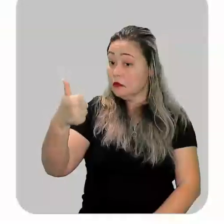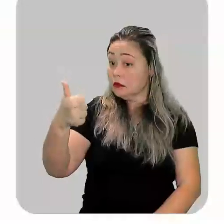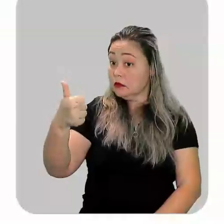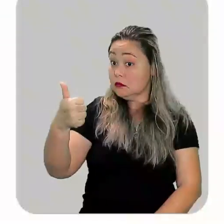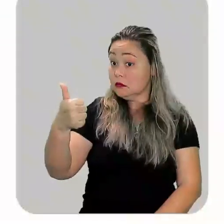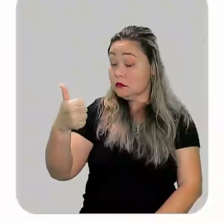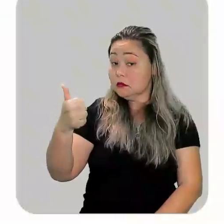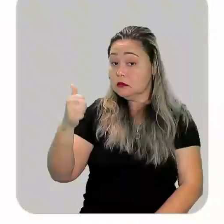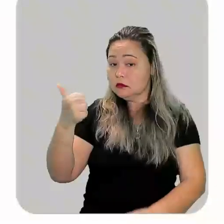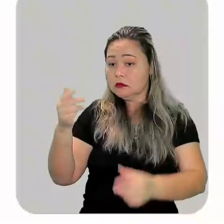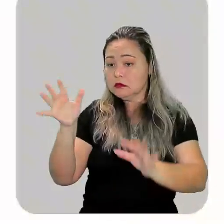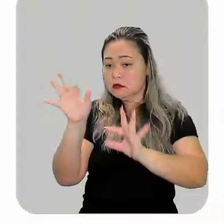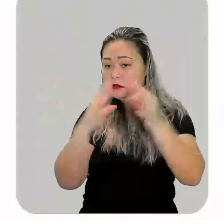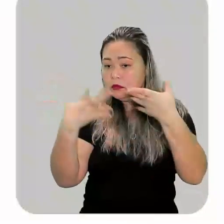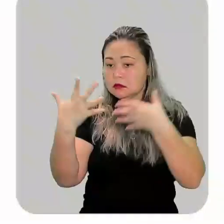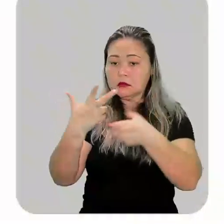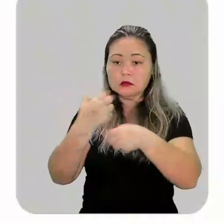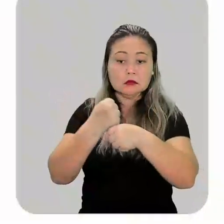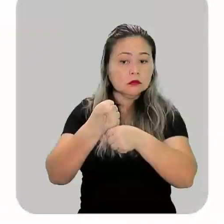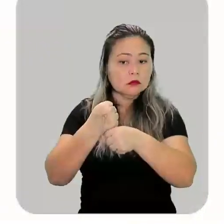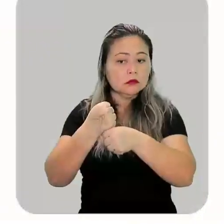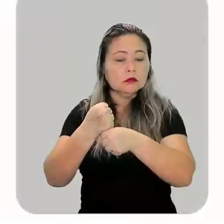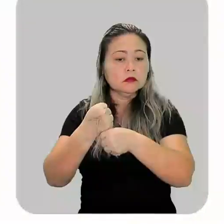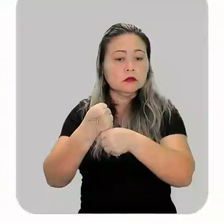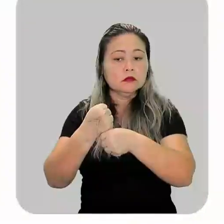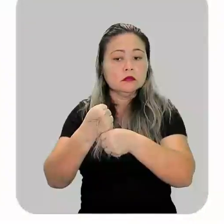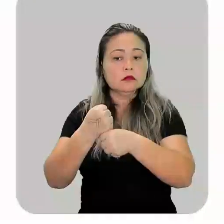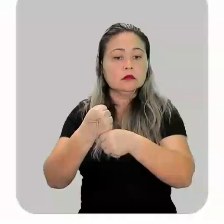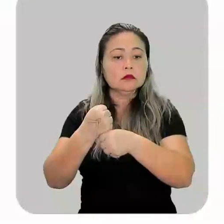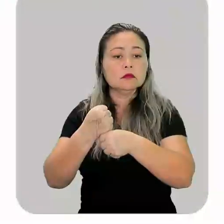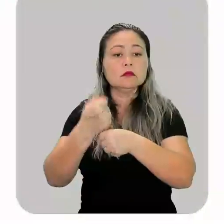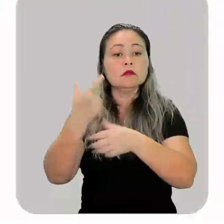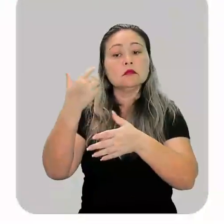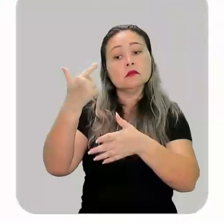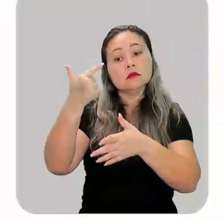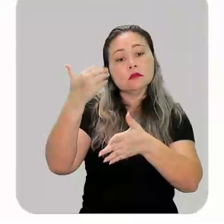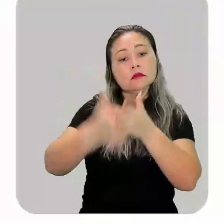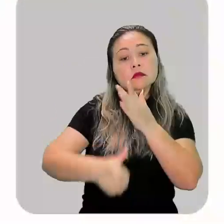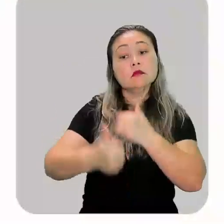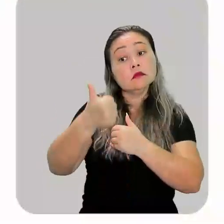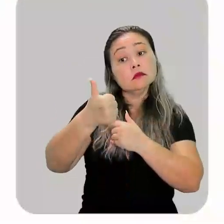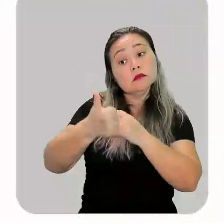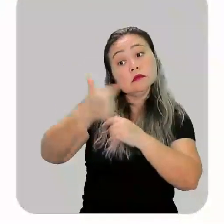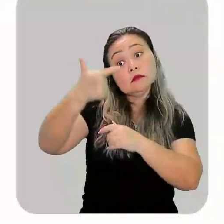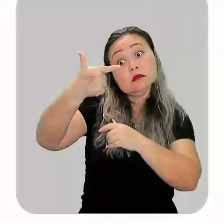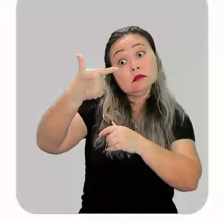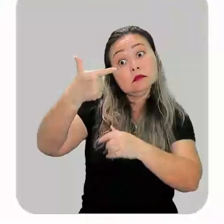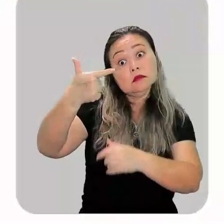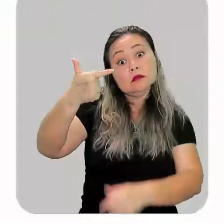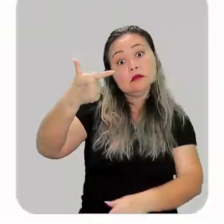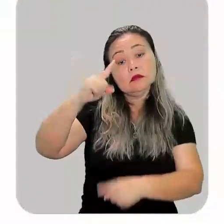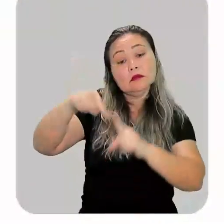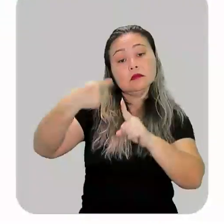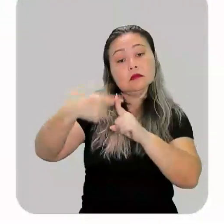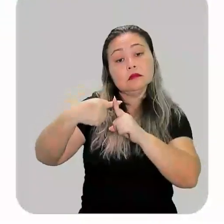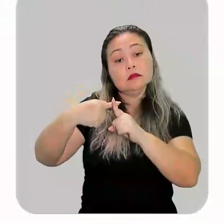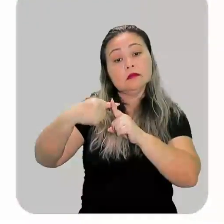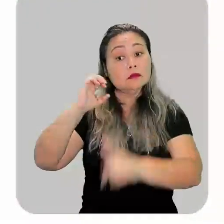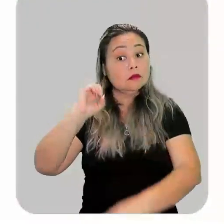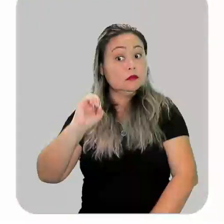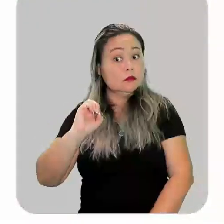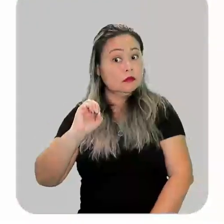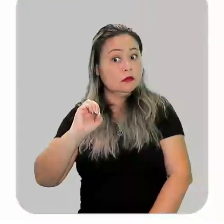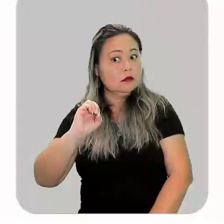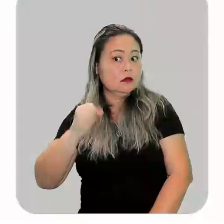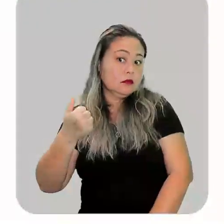também. E aí vamos calculando, né? Olha lá. 2 menos 1? 1 ao quadrado. Mais 1 menos 1?